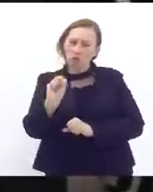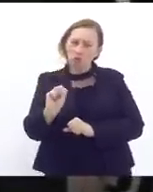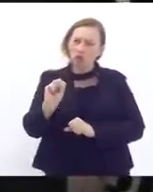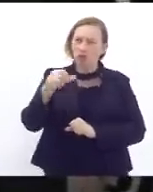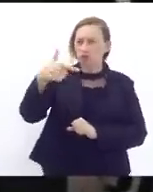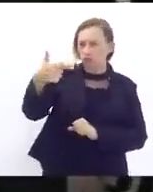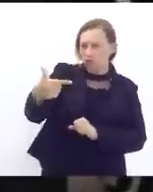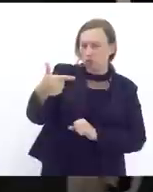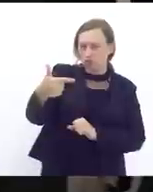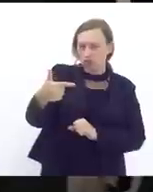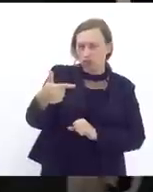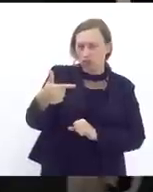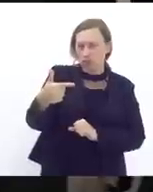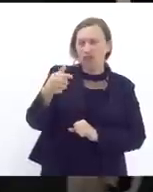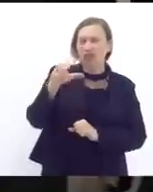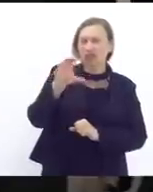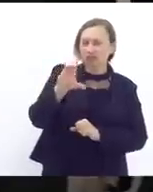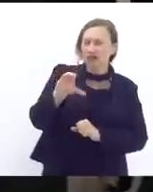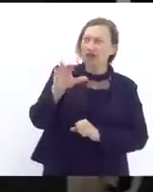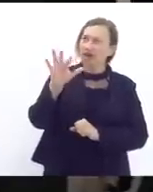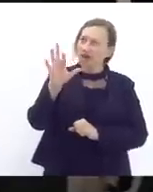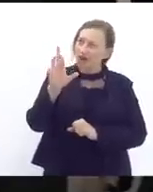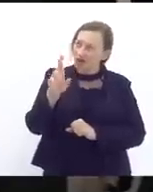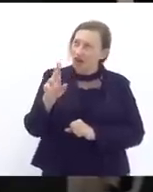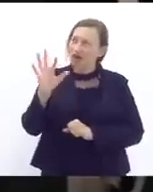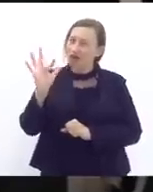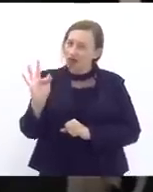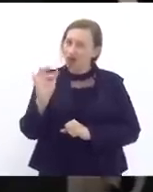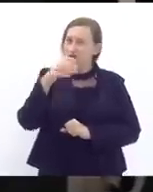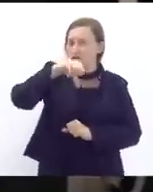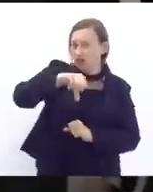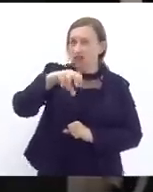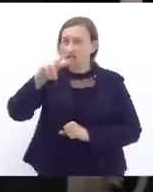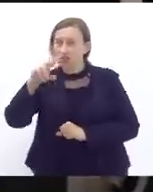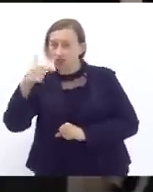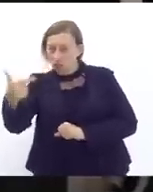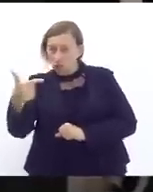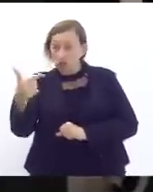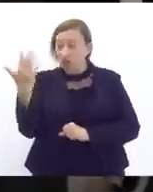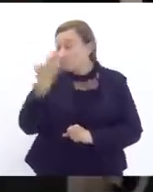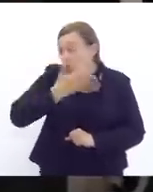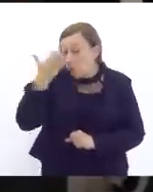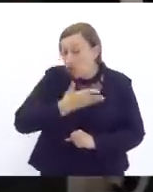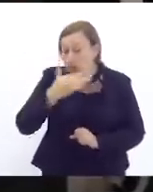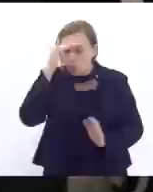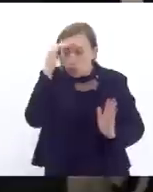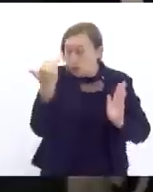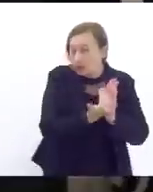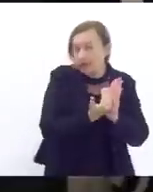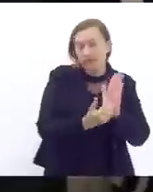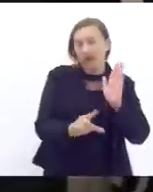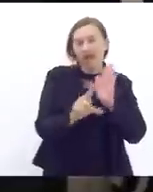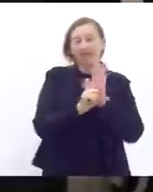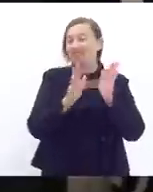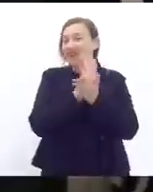do cfs 92 já tá as pessoas estão morrendo todo mundo não vê a lei sendo cumprida